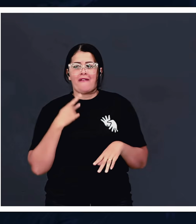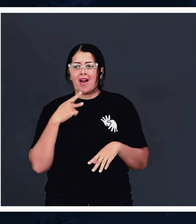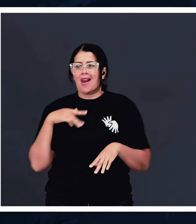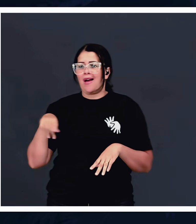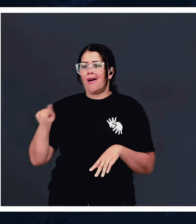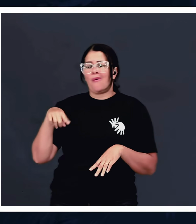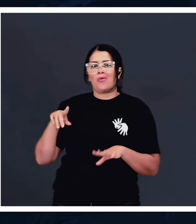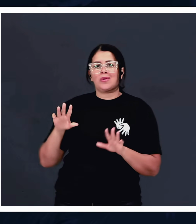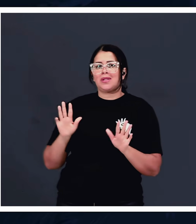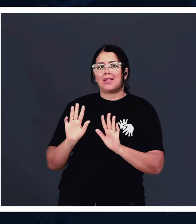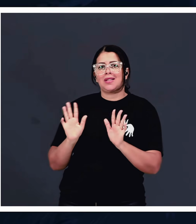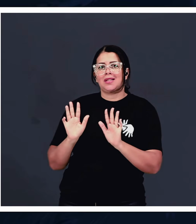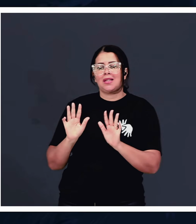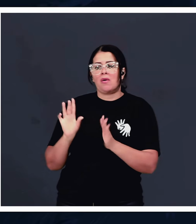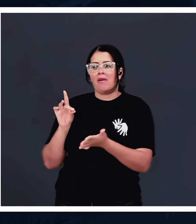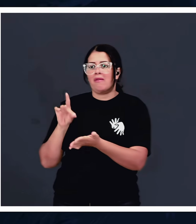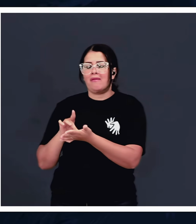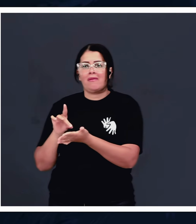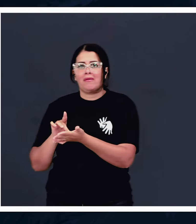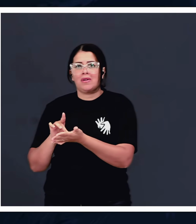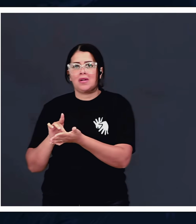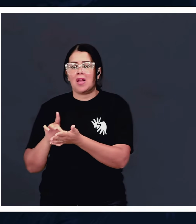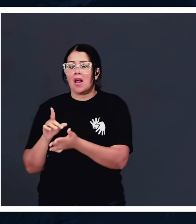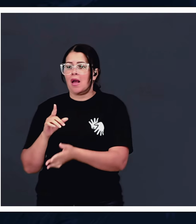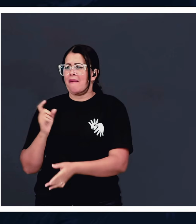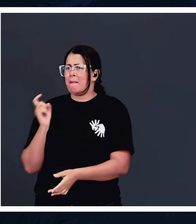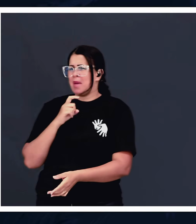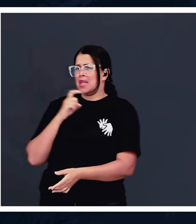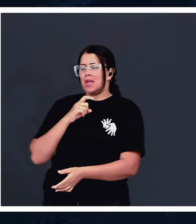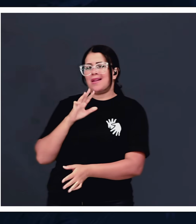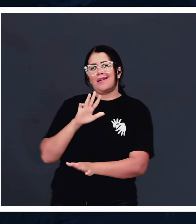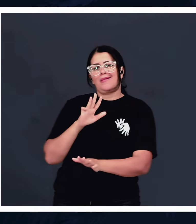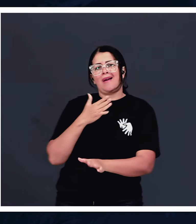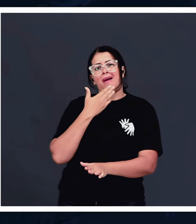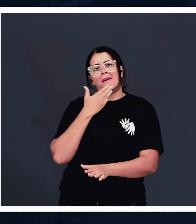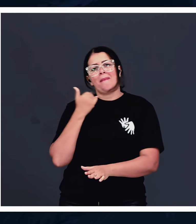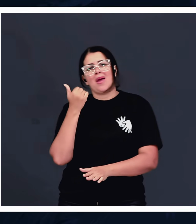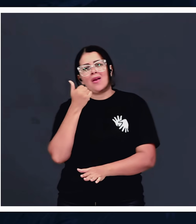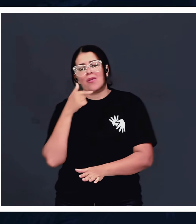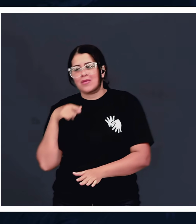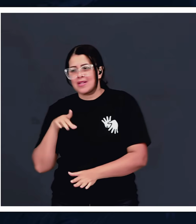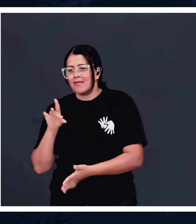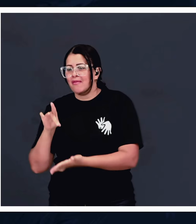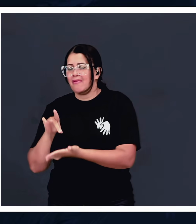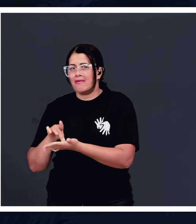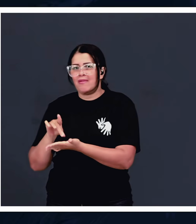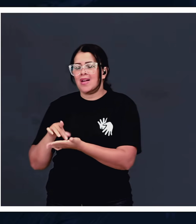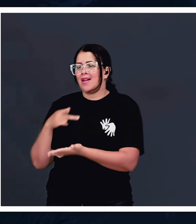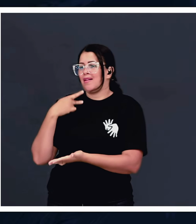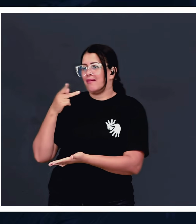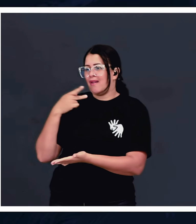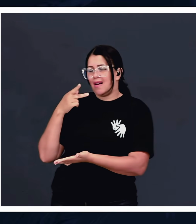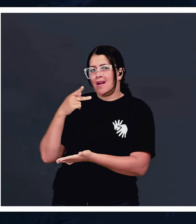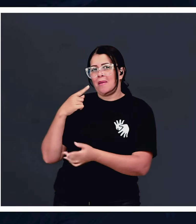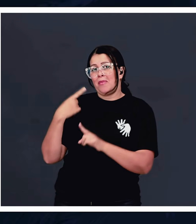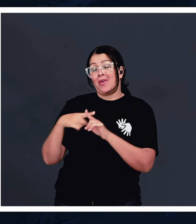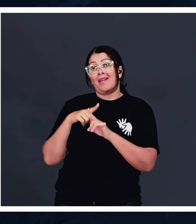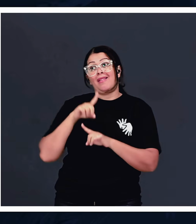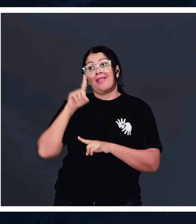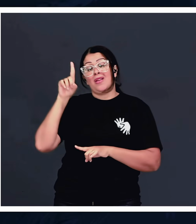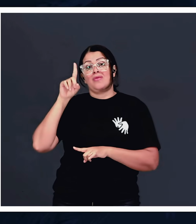que não é totalmente a verdade. É melhor você passar pela situação desagradável. Deus vai te